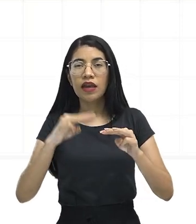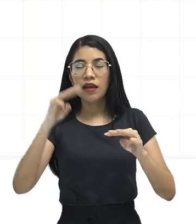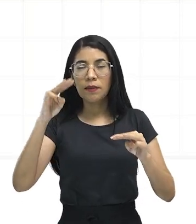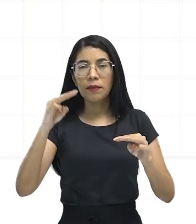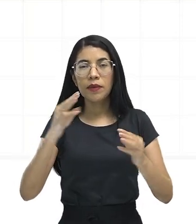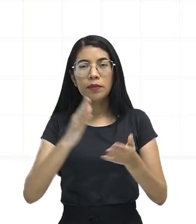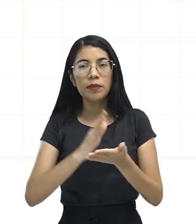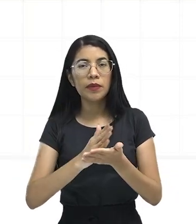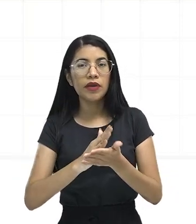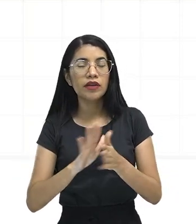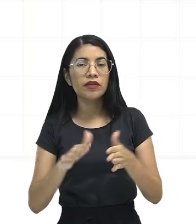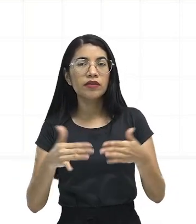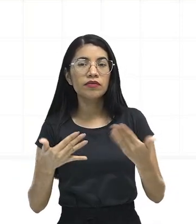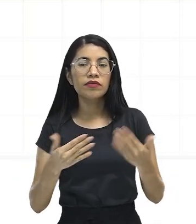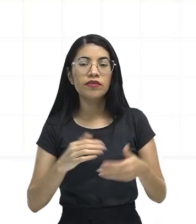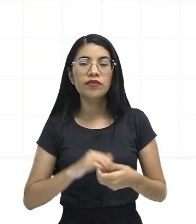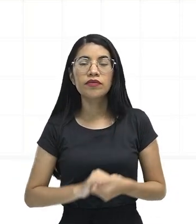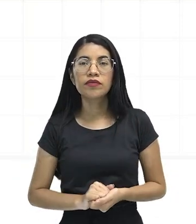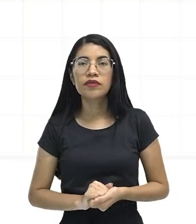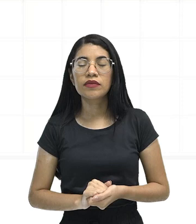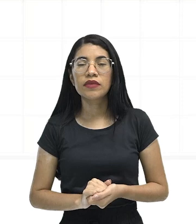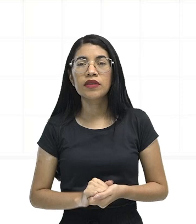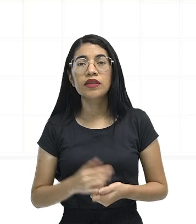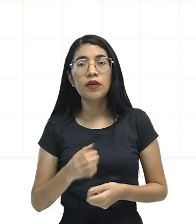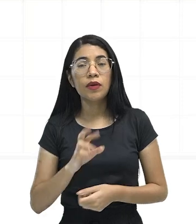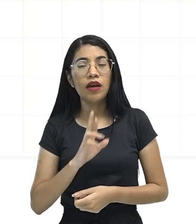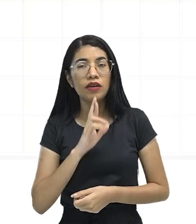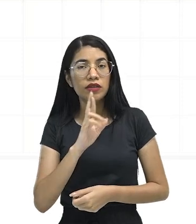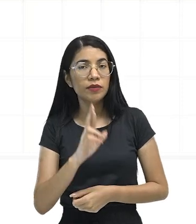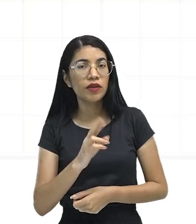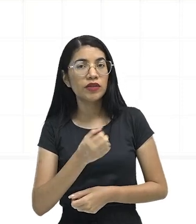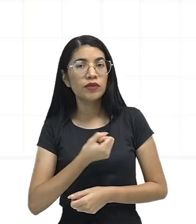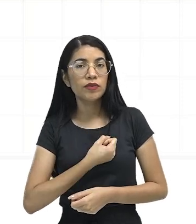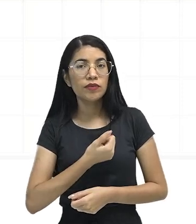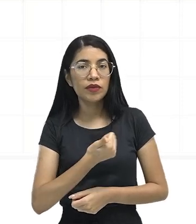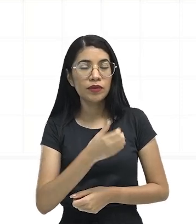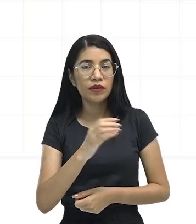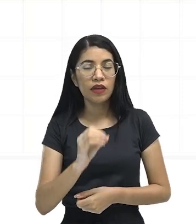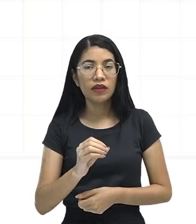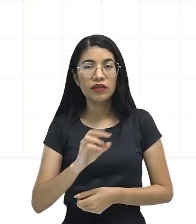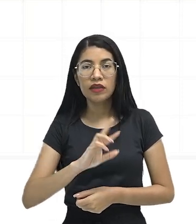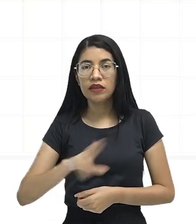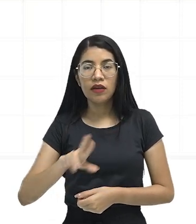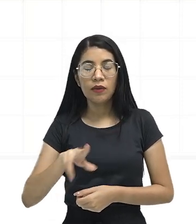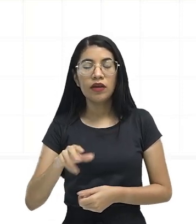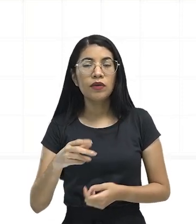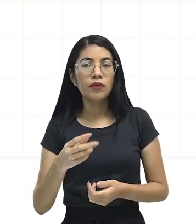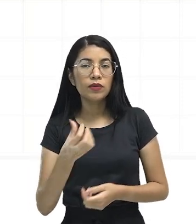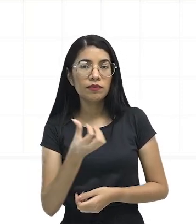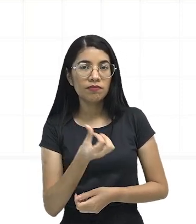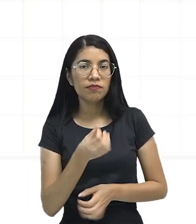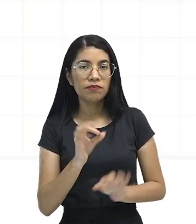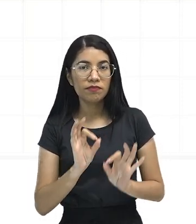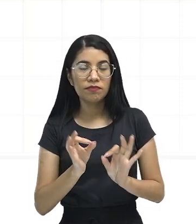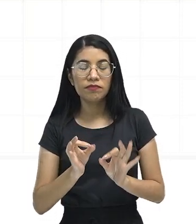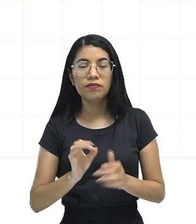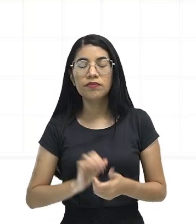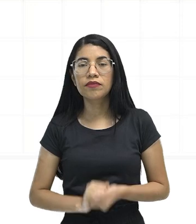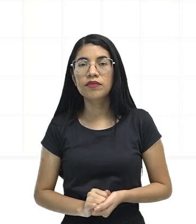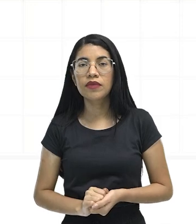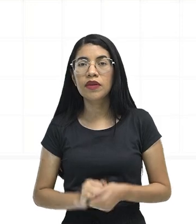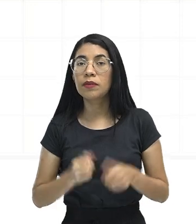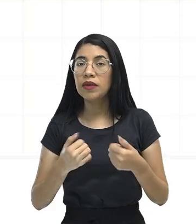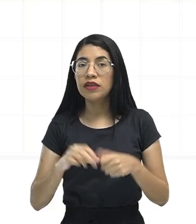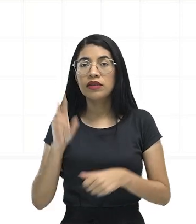mediana? Opa, a mediana é o 10, tá? E não o 6, ok? Então